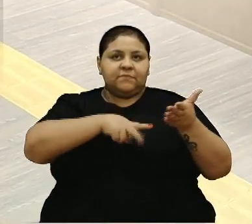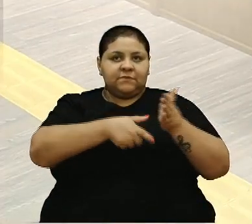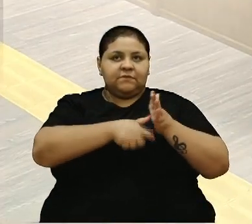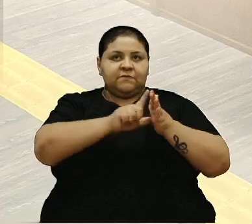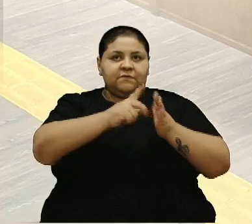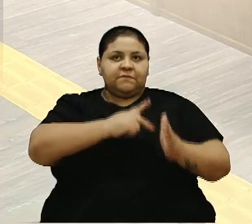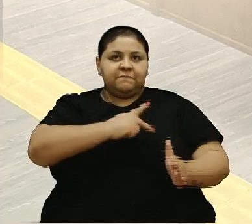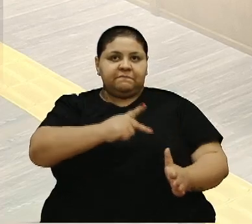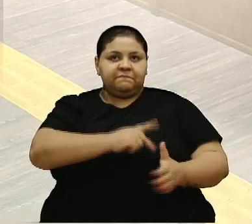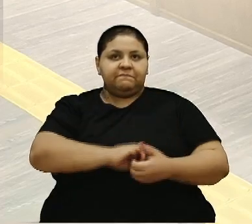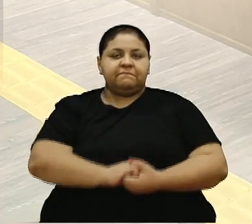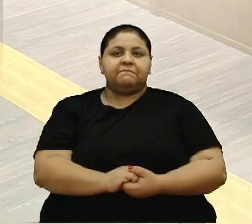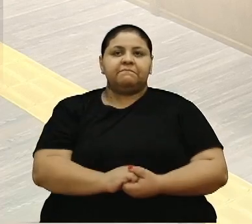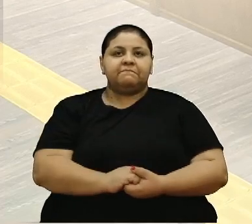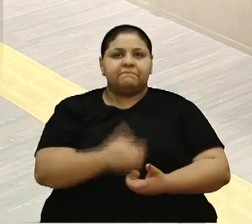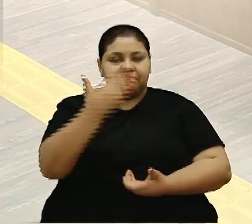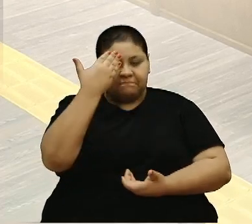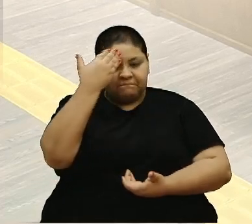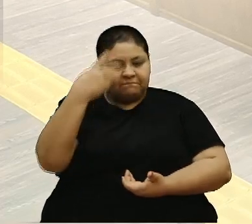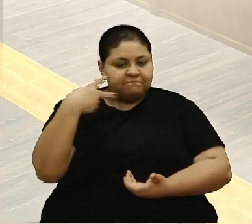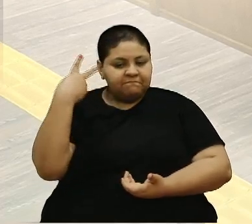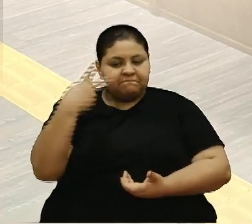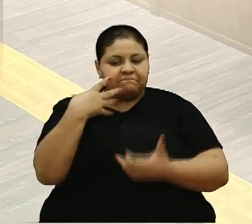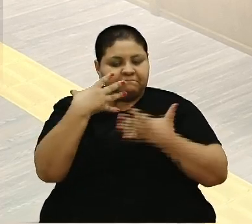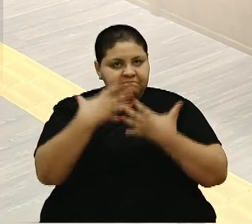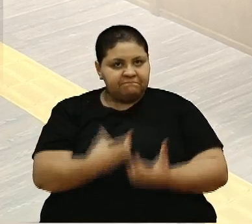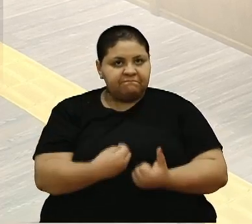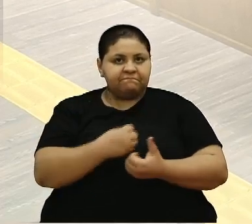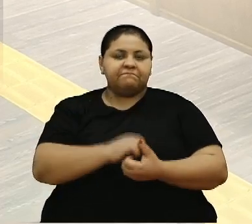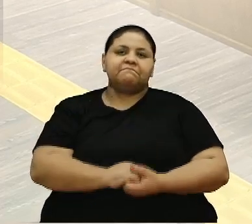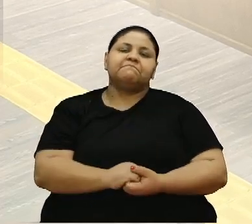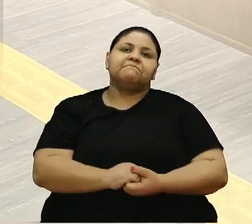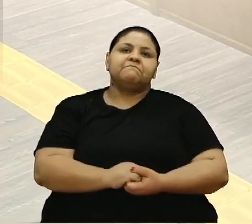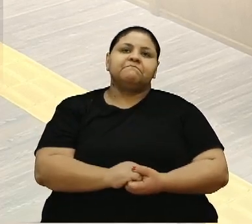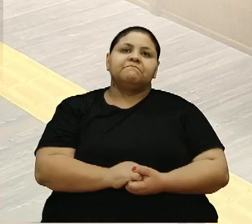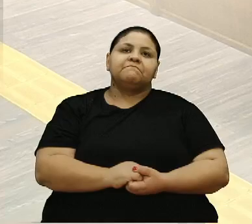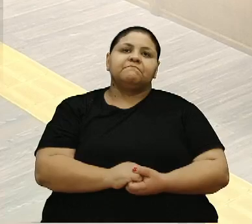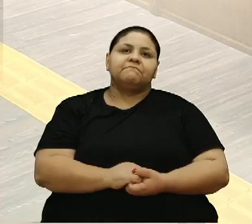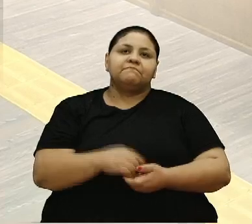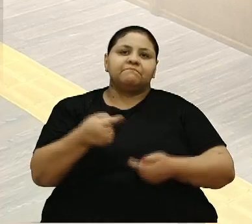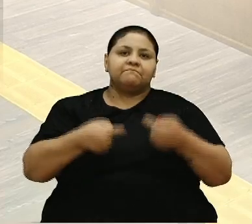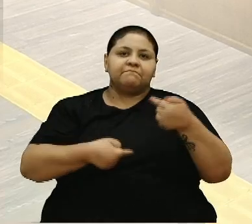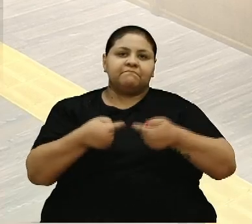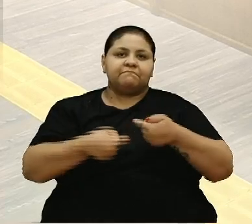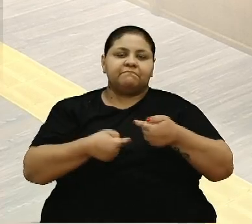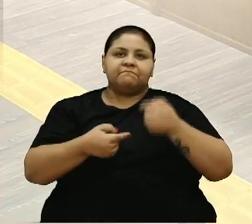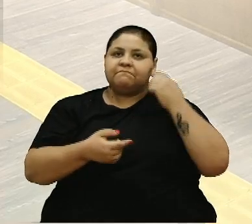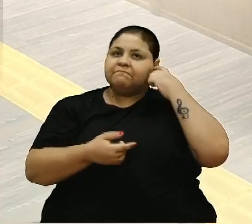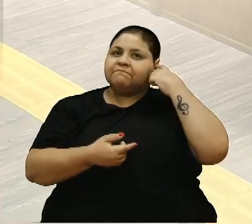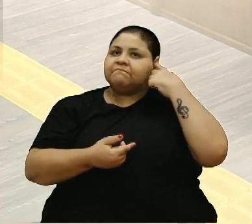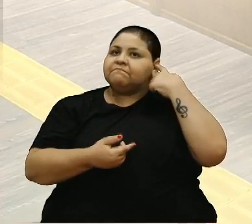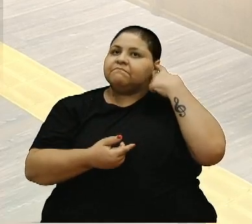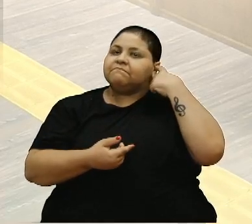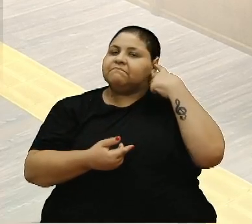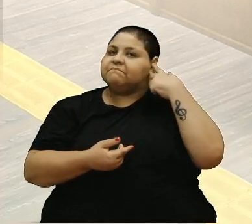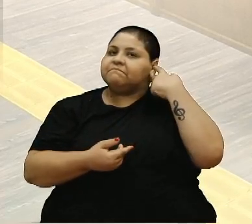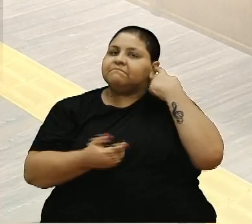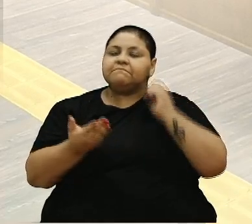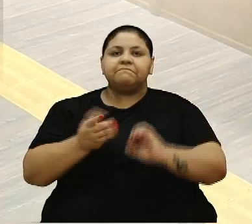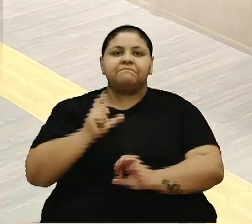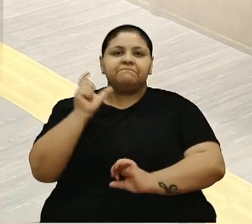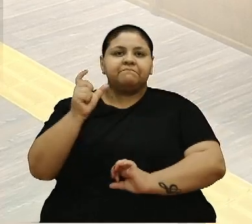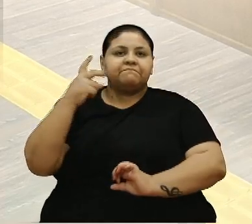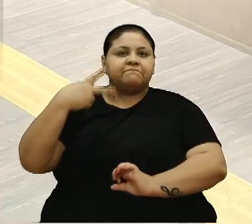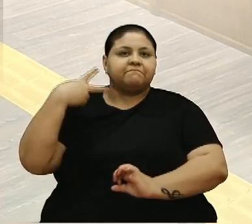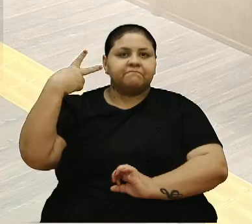presidente. Obrigada, vereador. Dispensa concedida. Em discussão. Presidente. Com a palavra